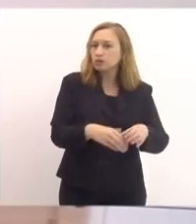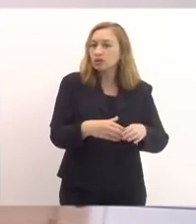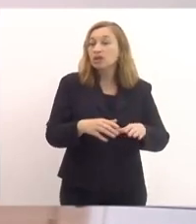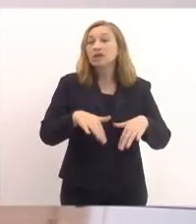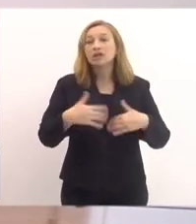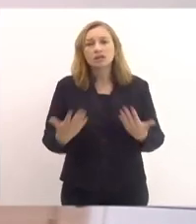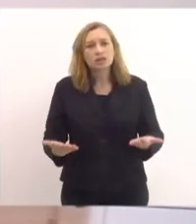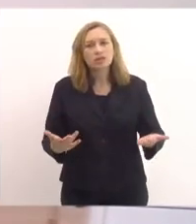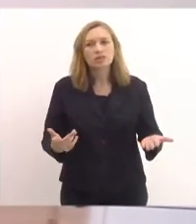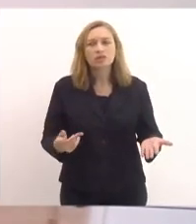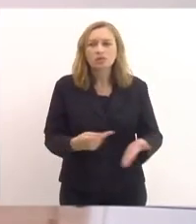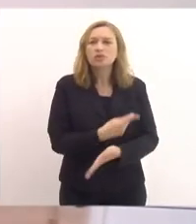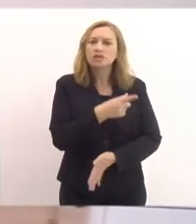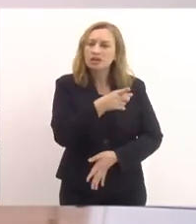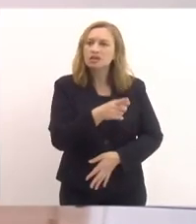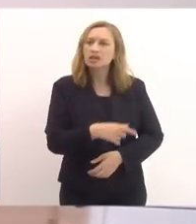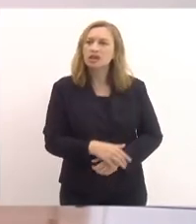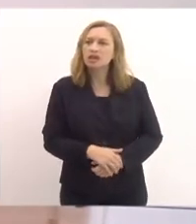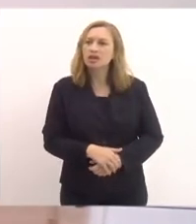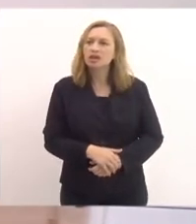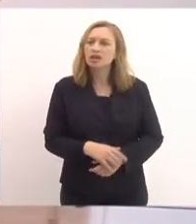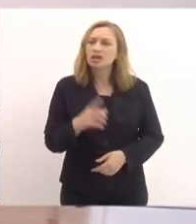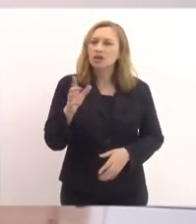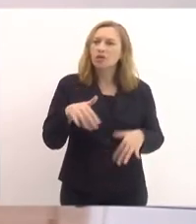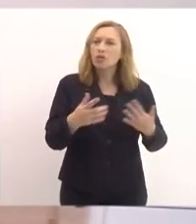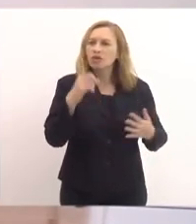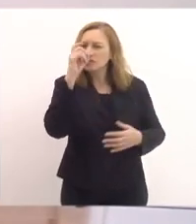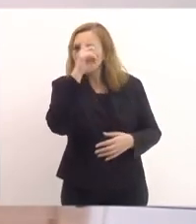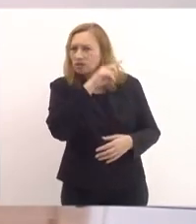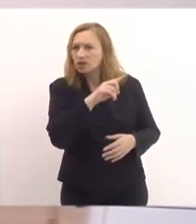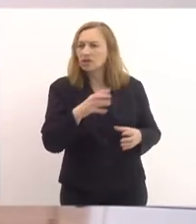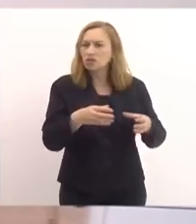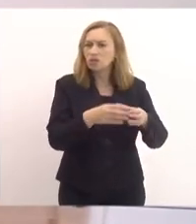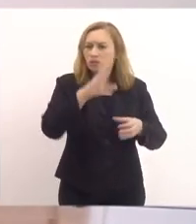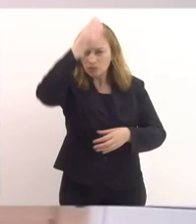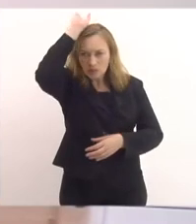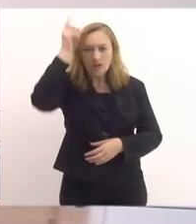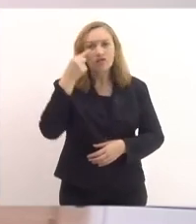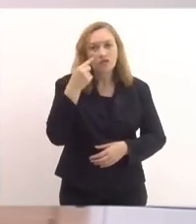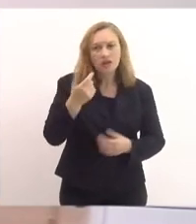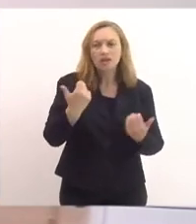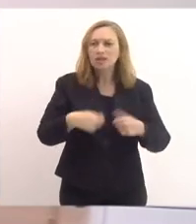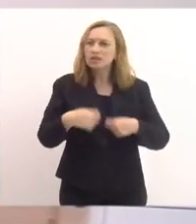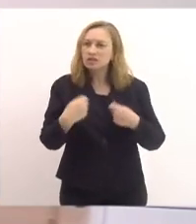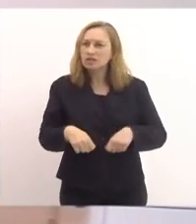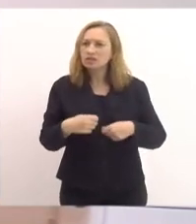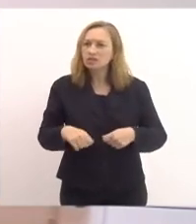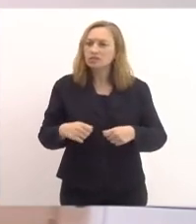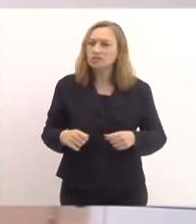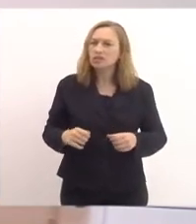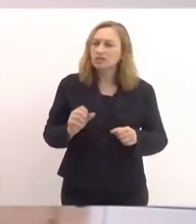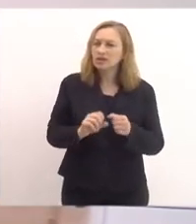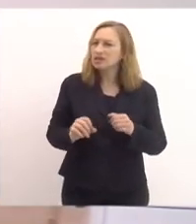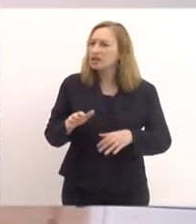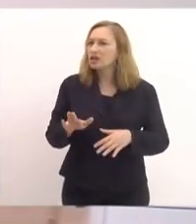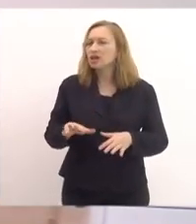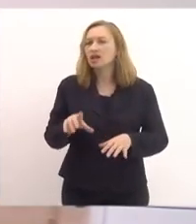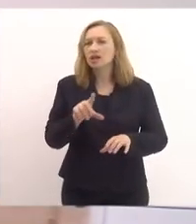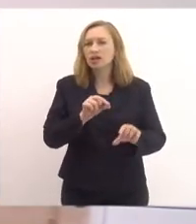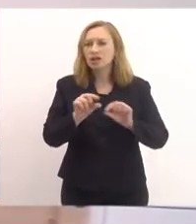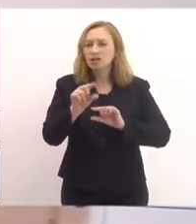dê lá o grau de dificuldade que o Corpo de Bombeiros entenda que é necessário para fazer esse processo seletivo. Afinal de